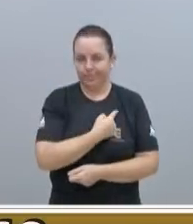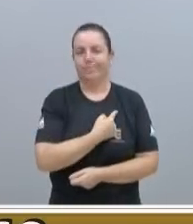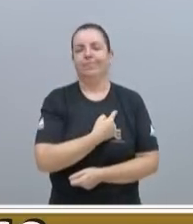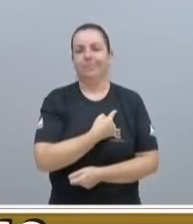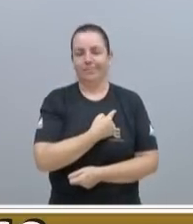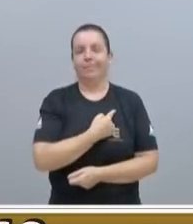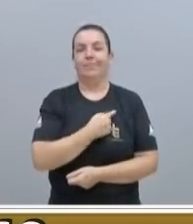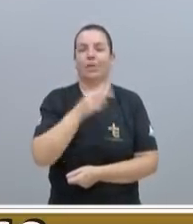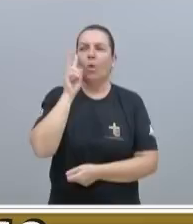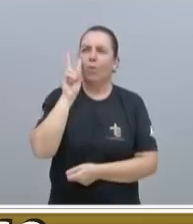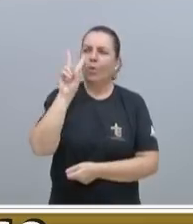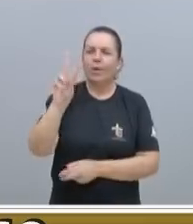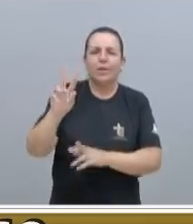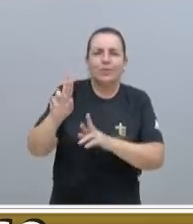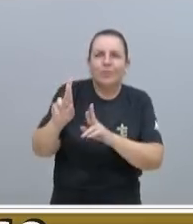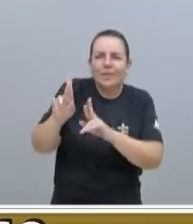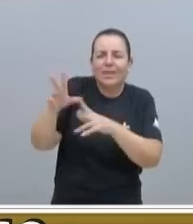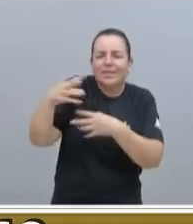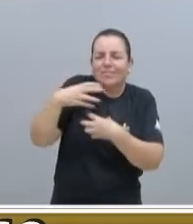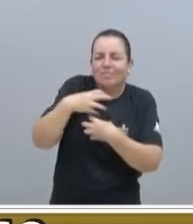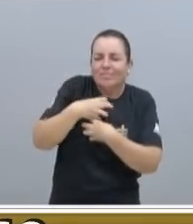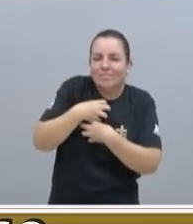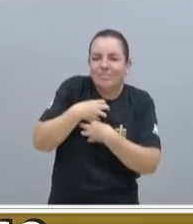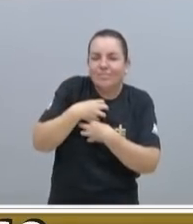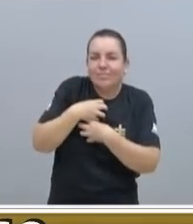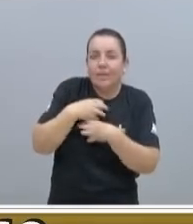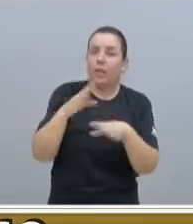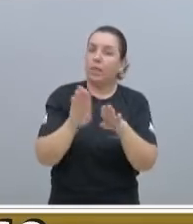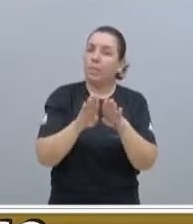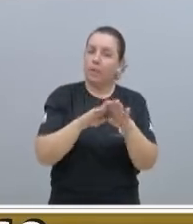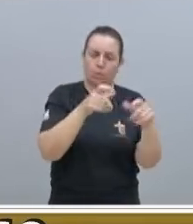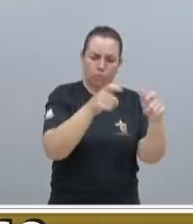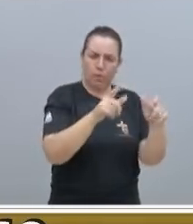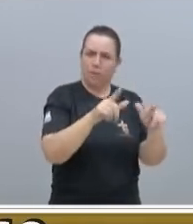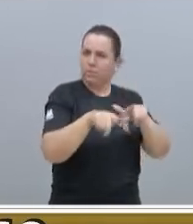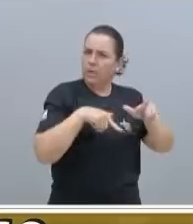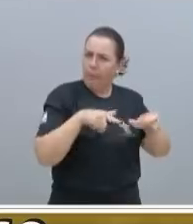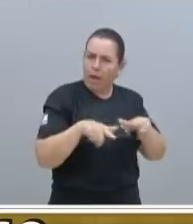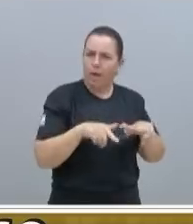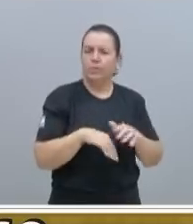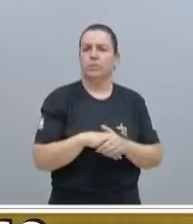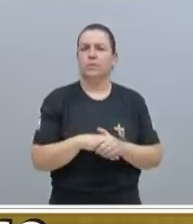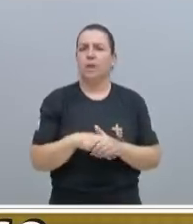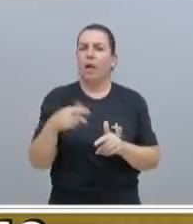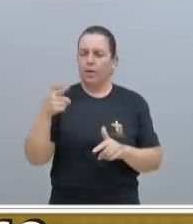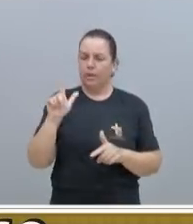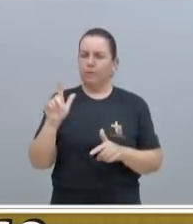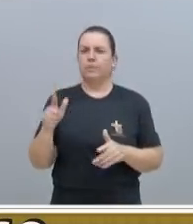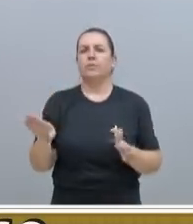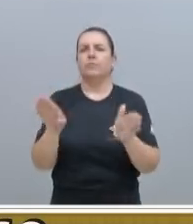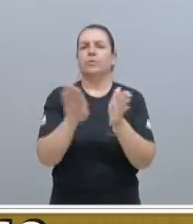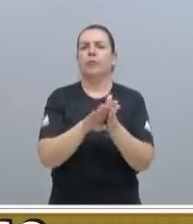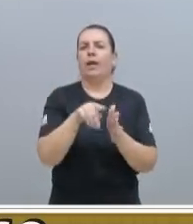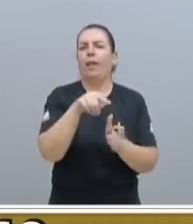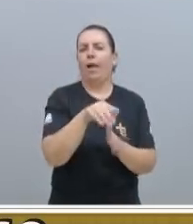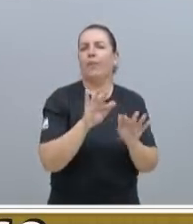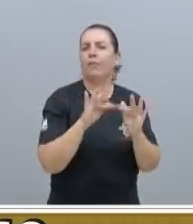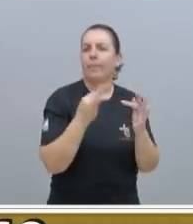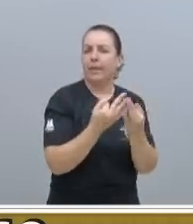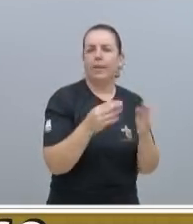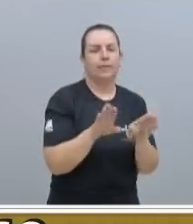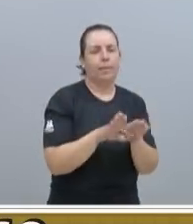olhar diferenciado nós deveríamos ter também no nosso ambiente de trabalho antes de ir para a família às vezes a gente